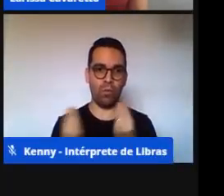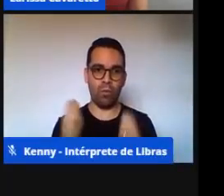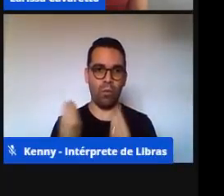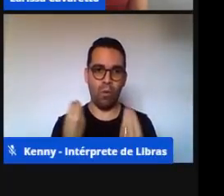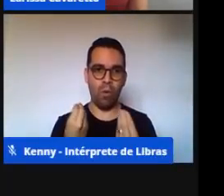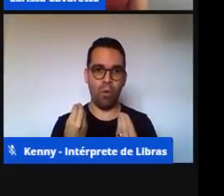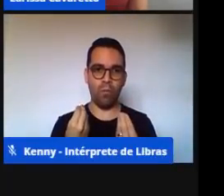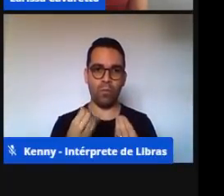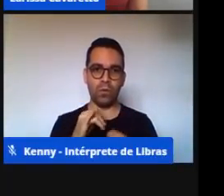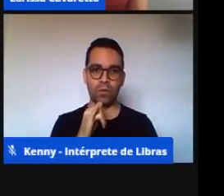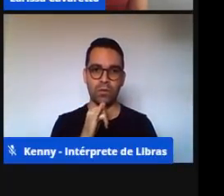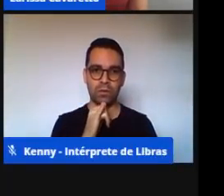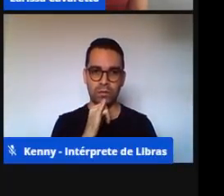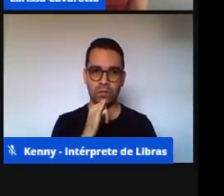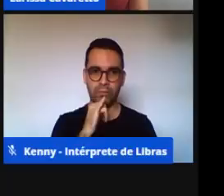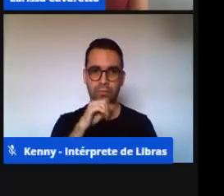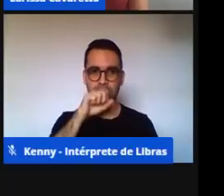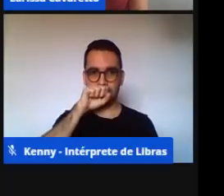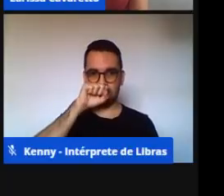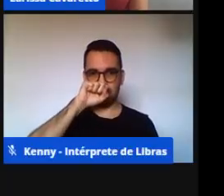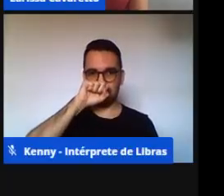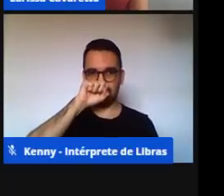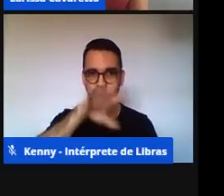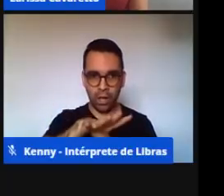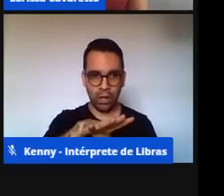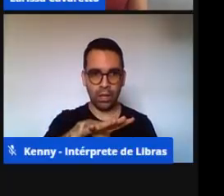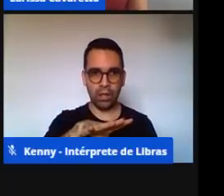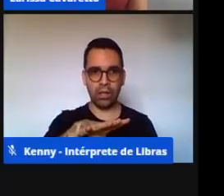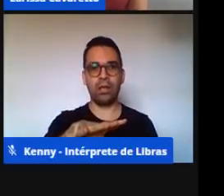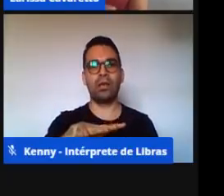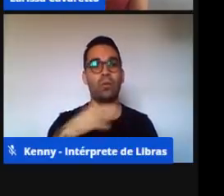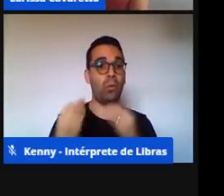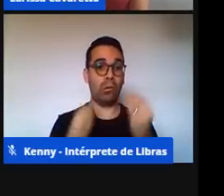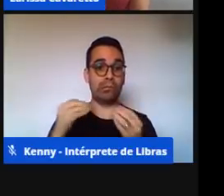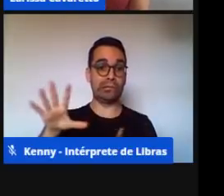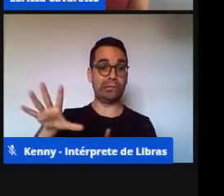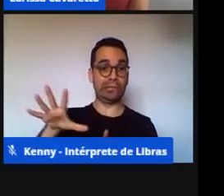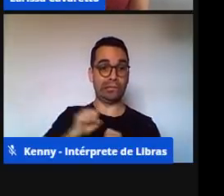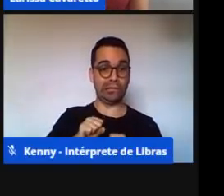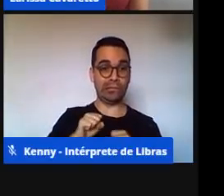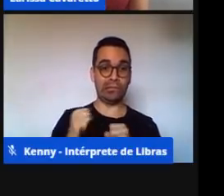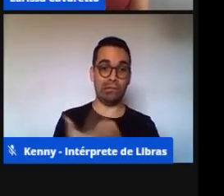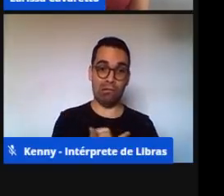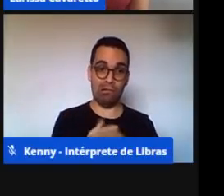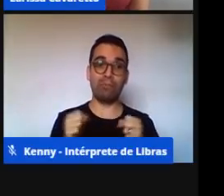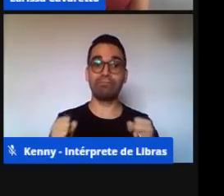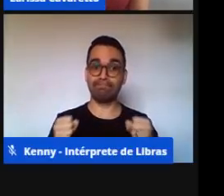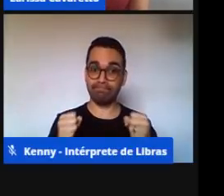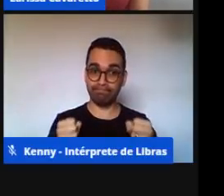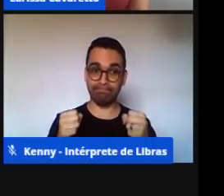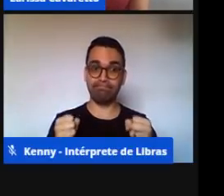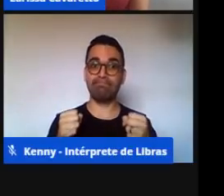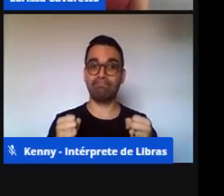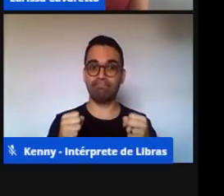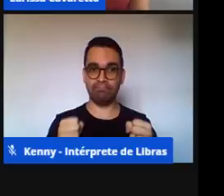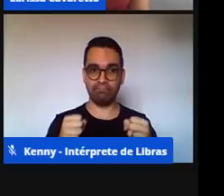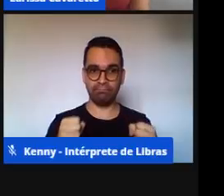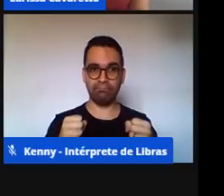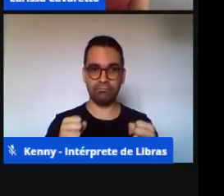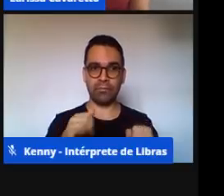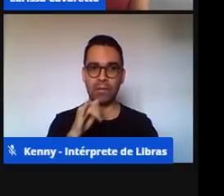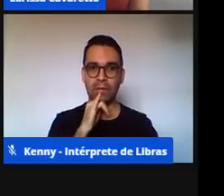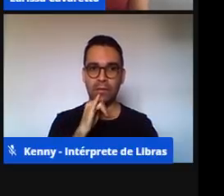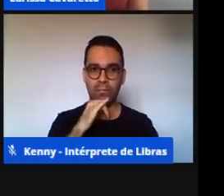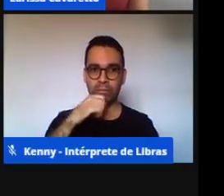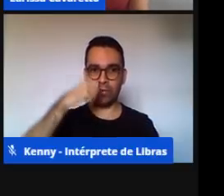transmissão indireta da Covid, na verdade, de qualquer doença. Ele não fala especificamente da Covid, mas qualquer doença de transmissão respiratória. Gripe, por